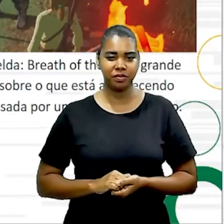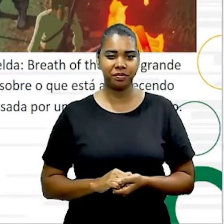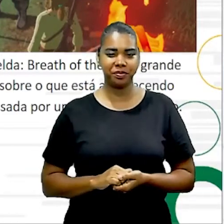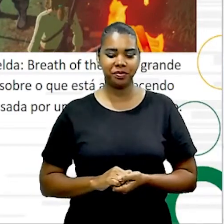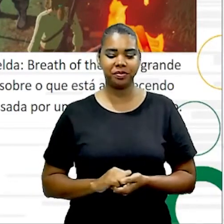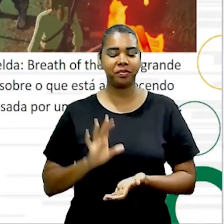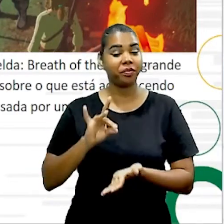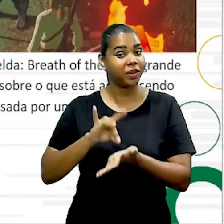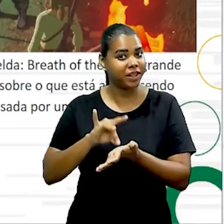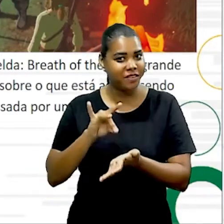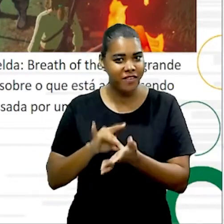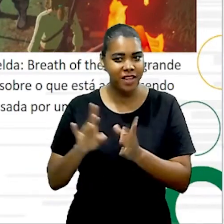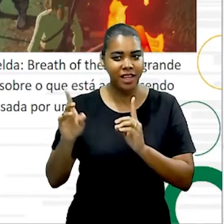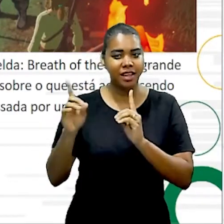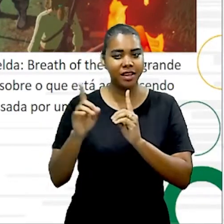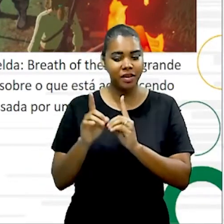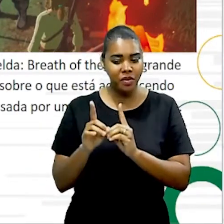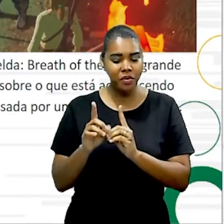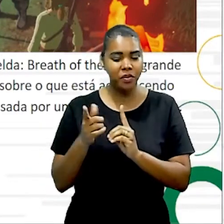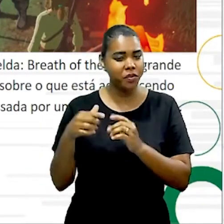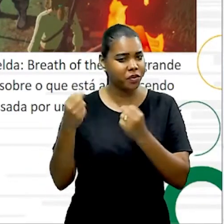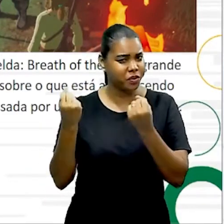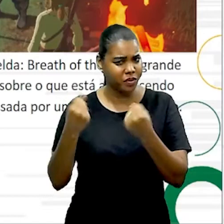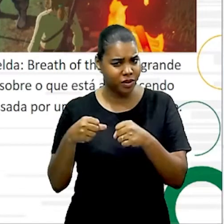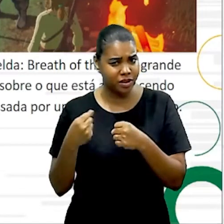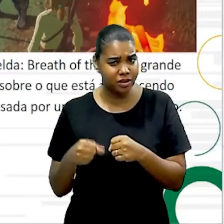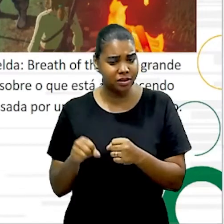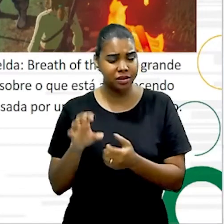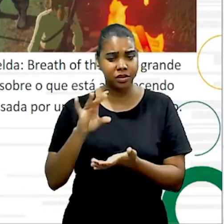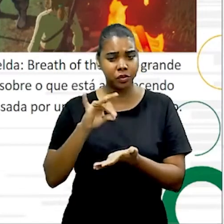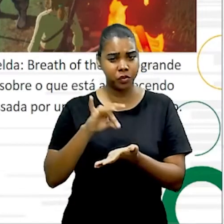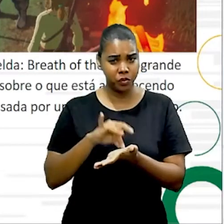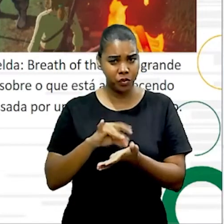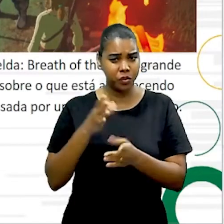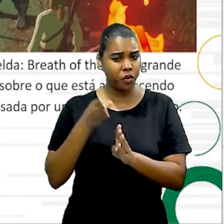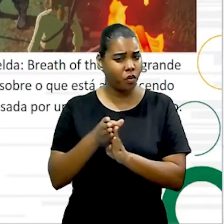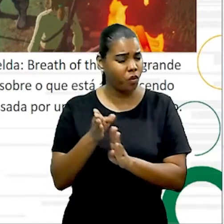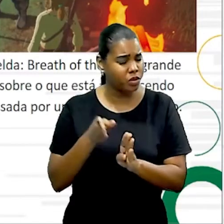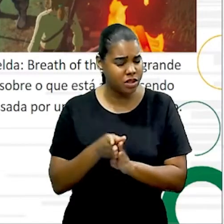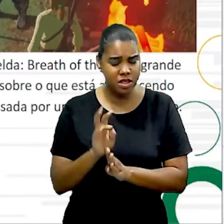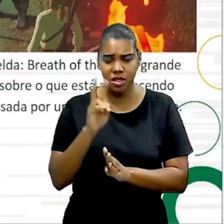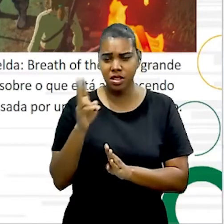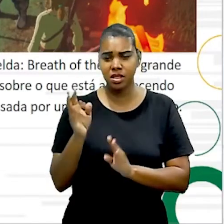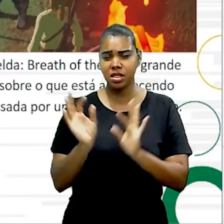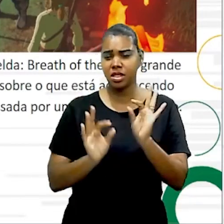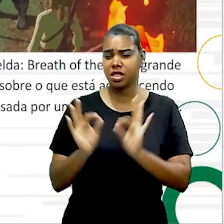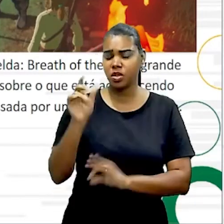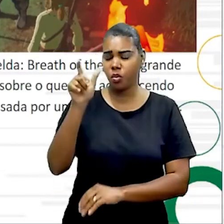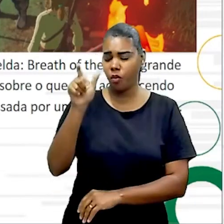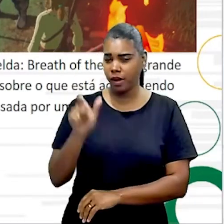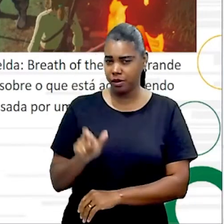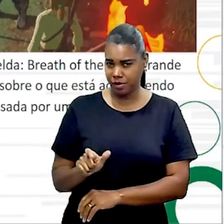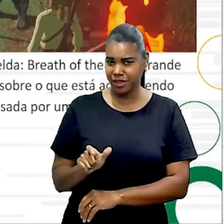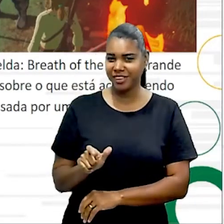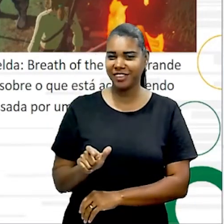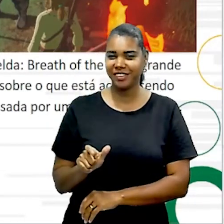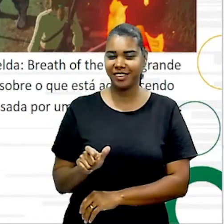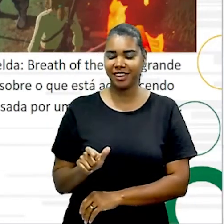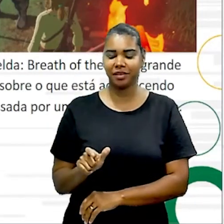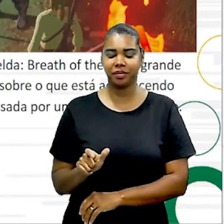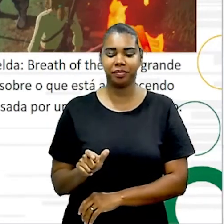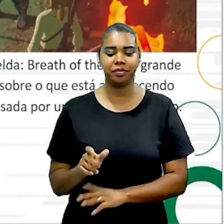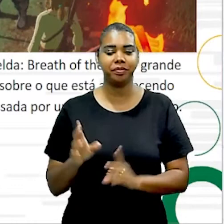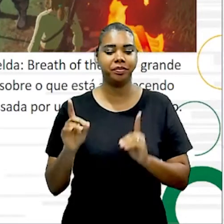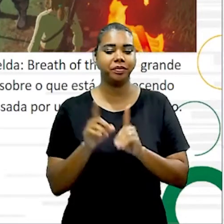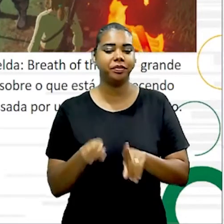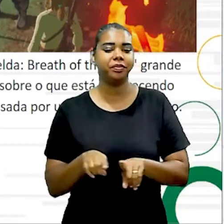Na verdade, o encontro com o mentor não precisa ser necessariamente um conselho. Não precisa, na verdade, ser uma pessoa. O encontro com o mentor,